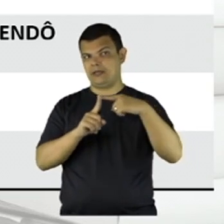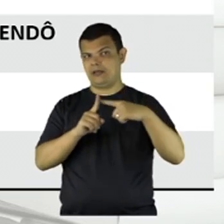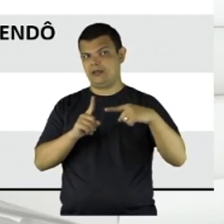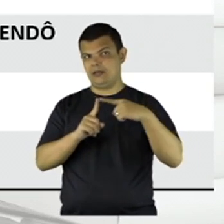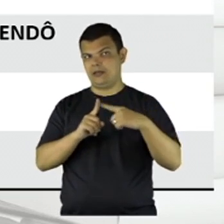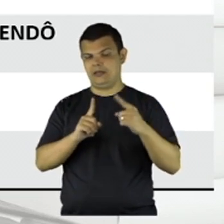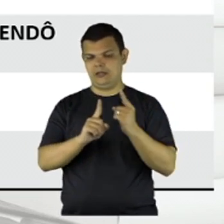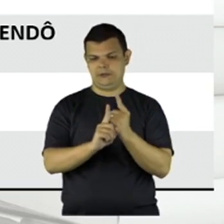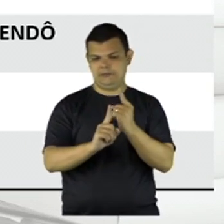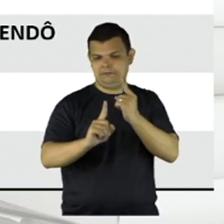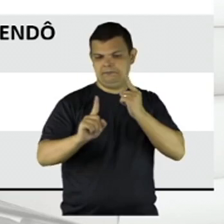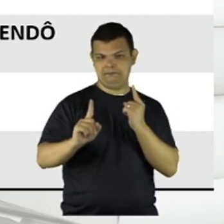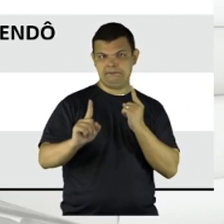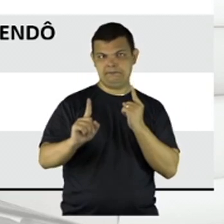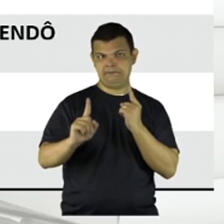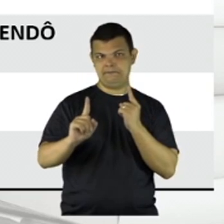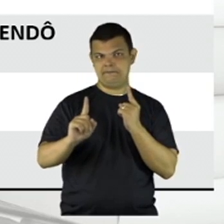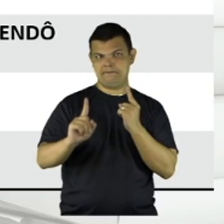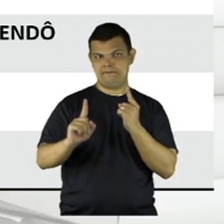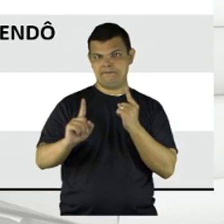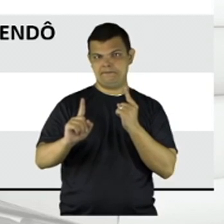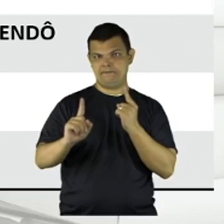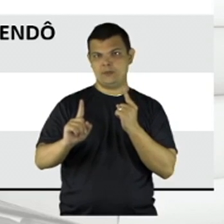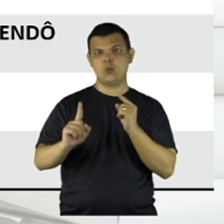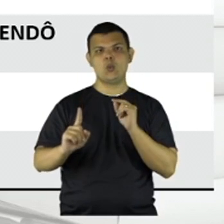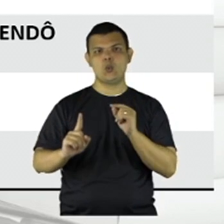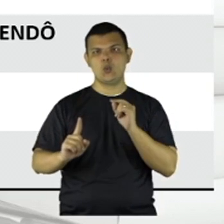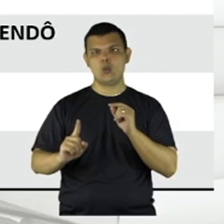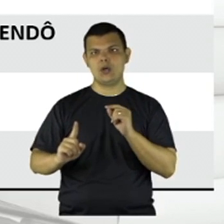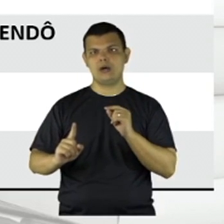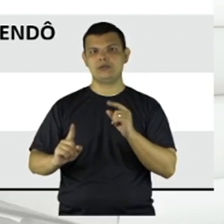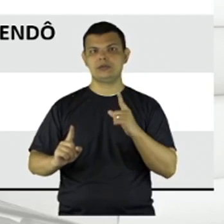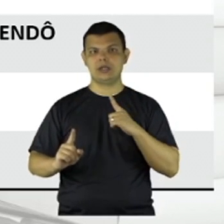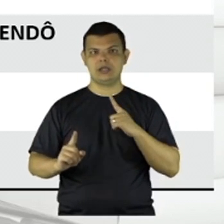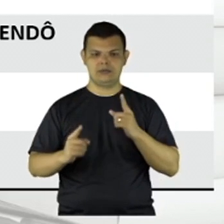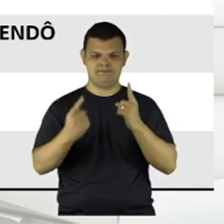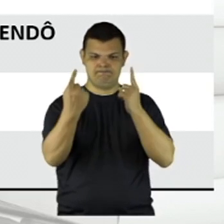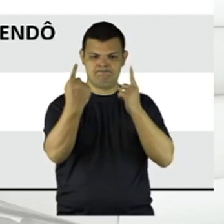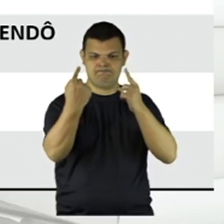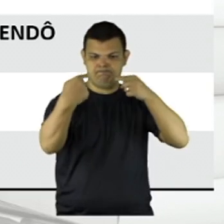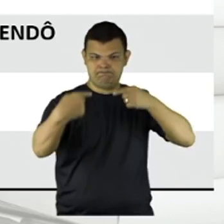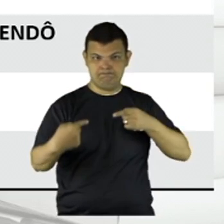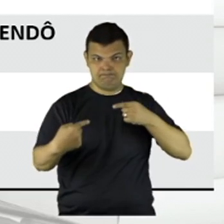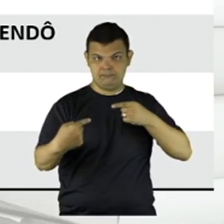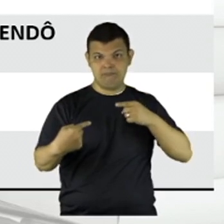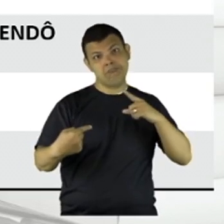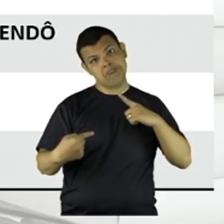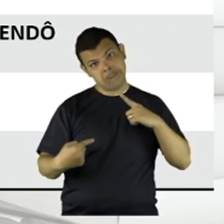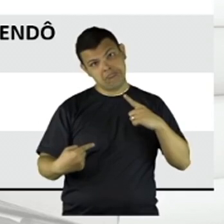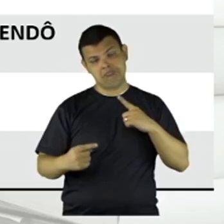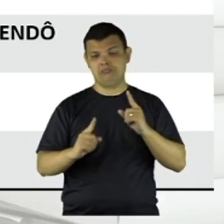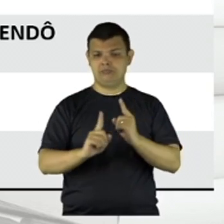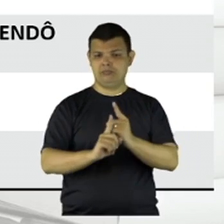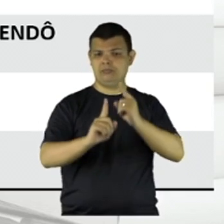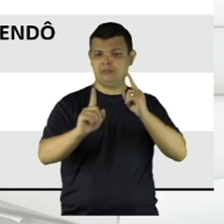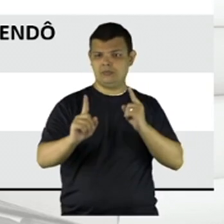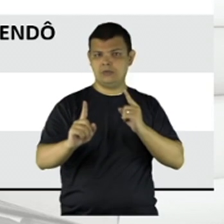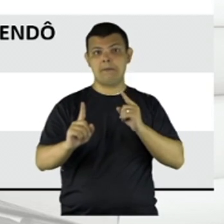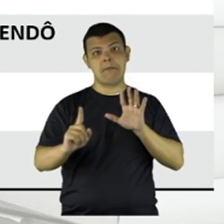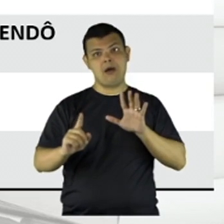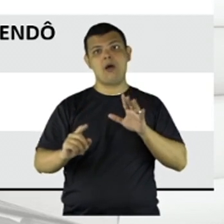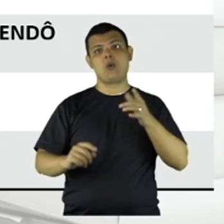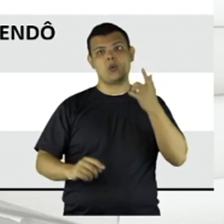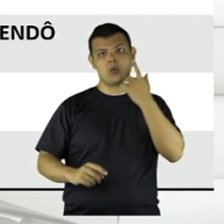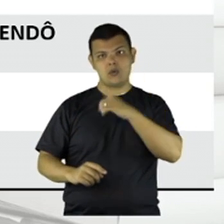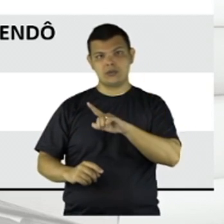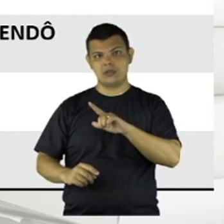Temos as lutas de média distância, que são aquelas em que os oponentes ficam a uma distância em que consigam